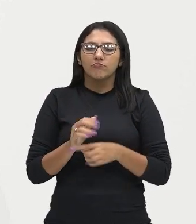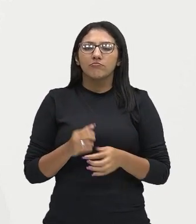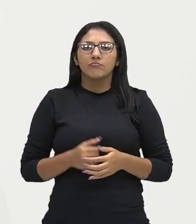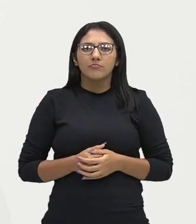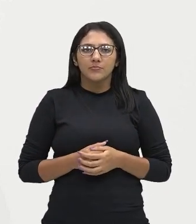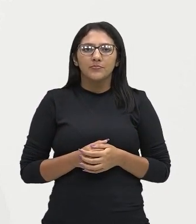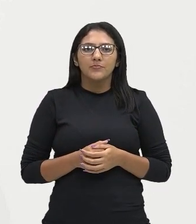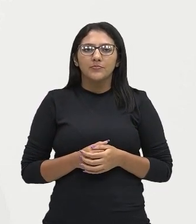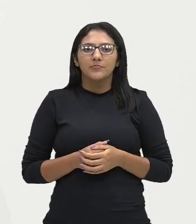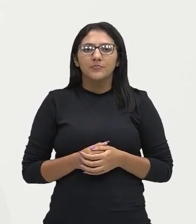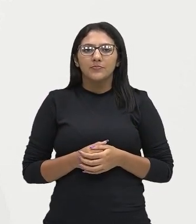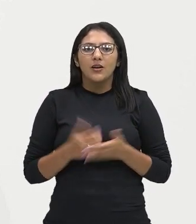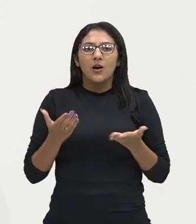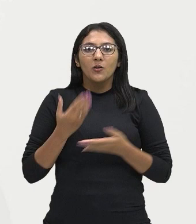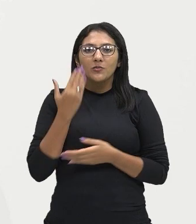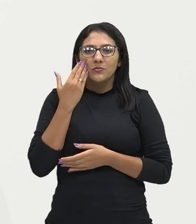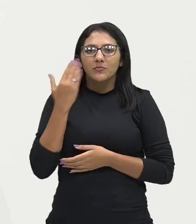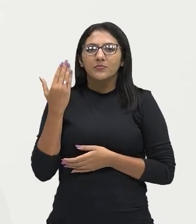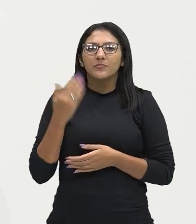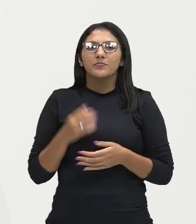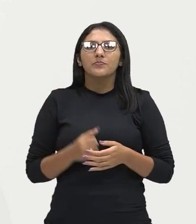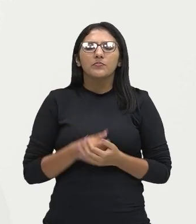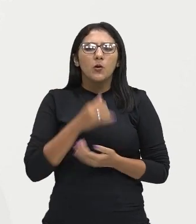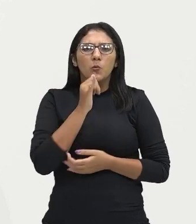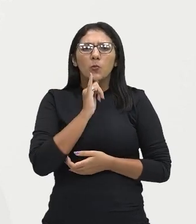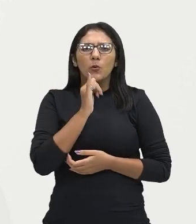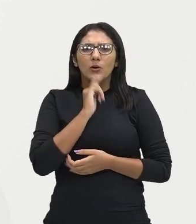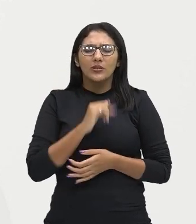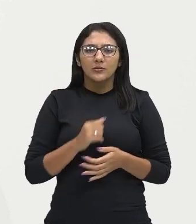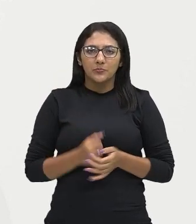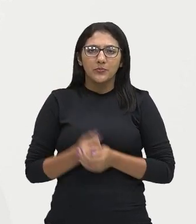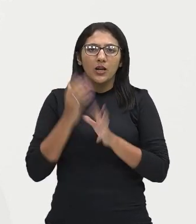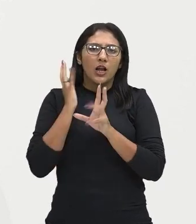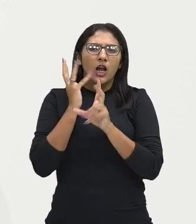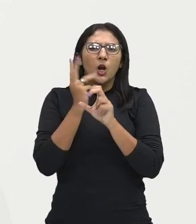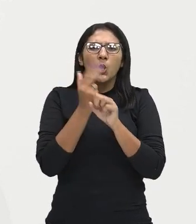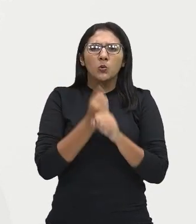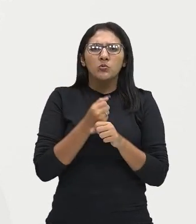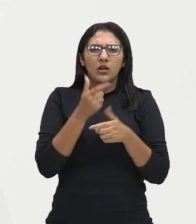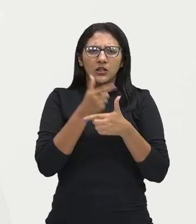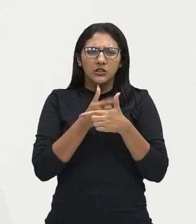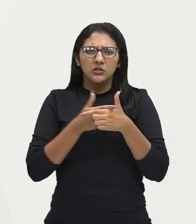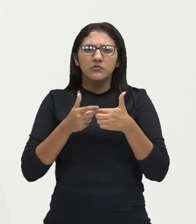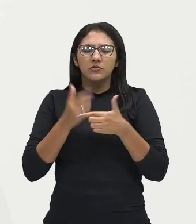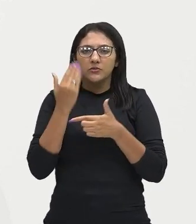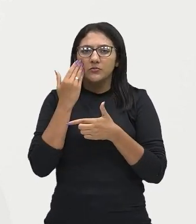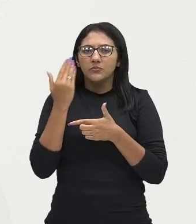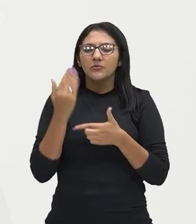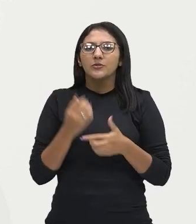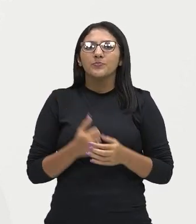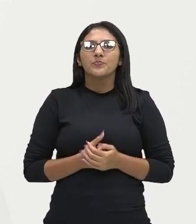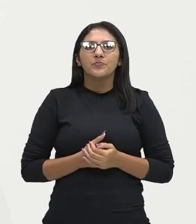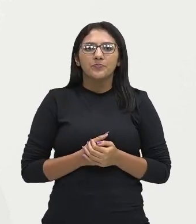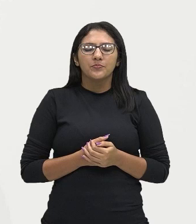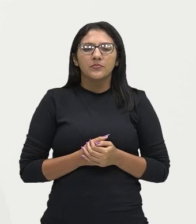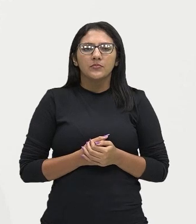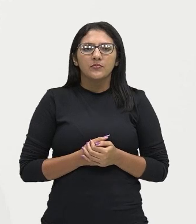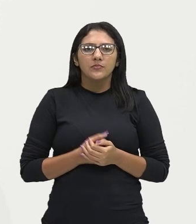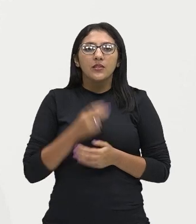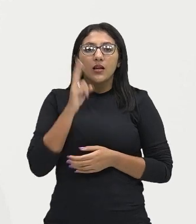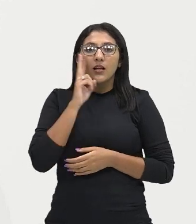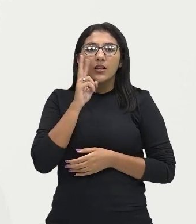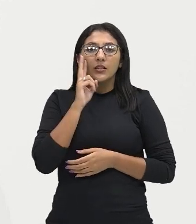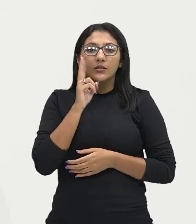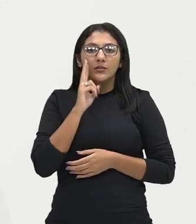Vem comigo aqui, ó. Exemplo. Calcule o quociente em cada divisão abaixo. Atenção. Primeira regra,